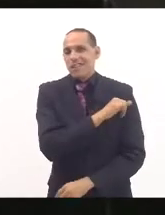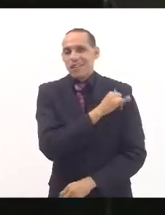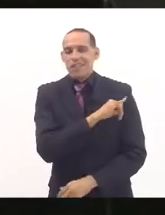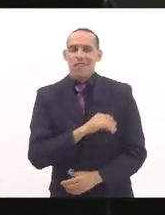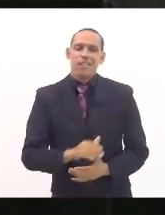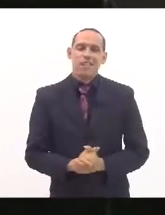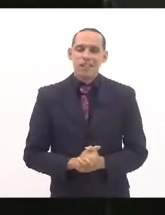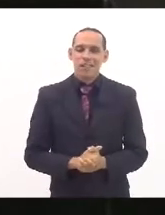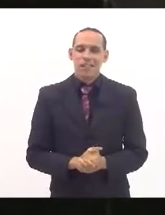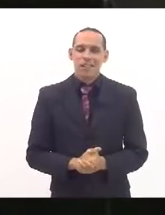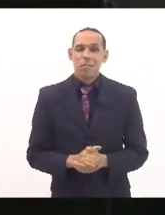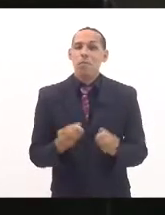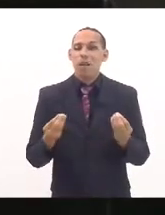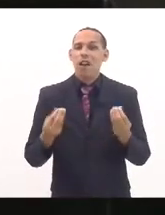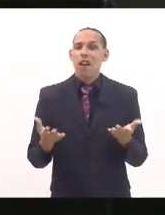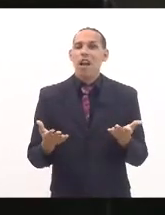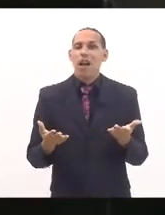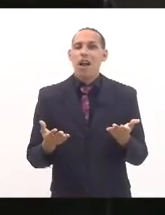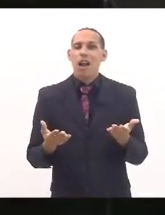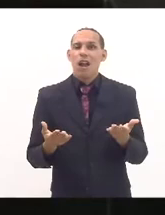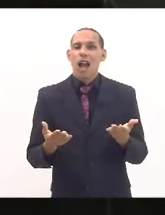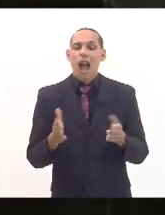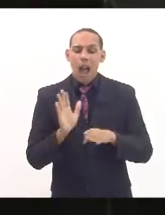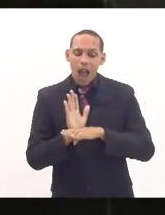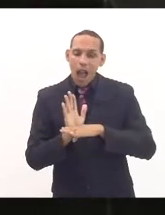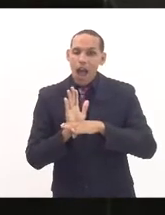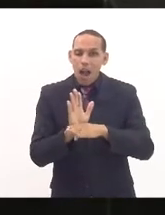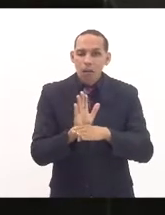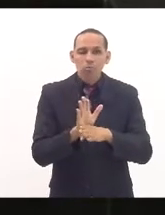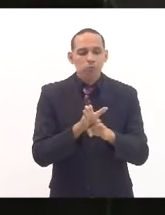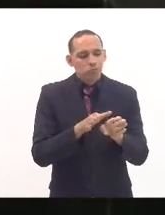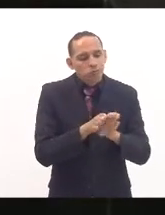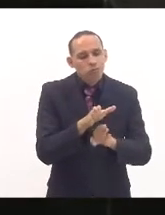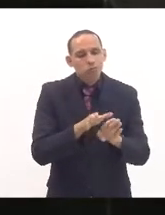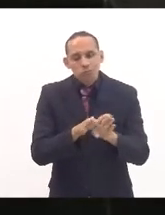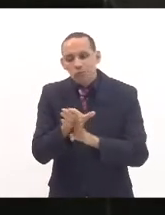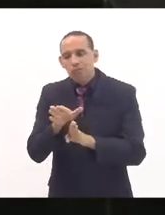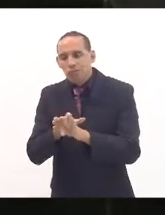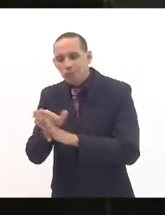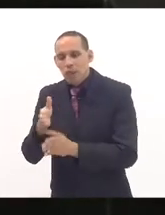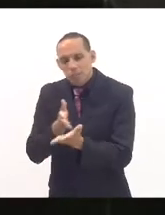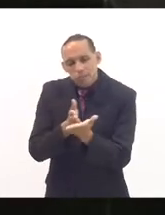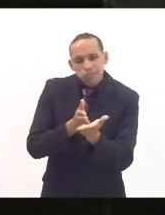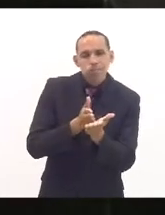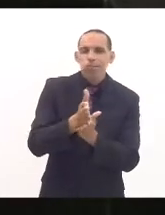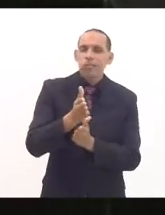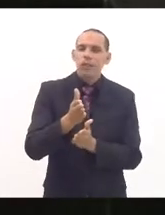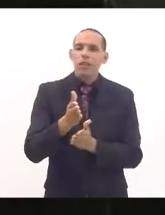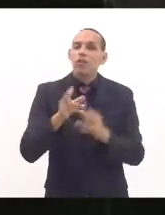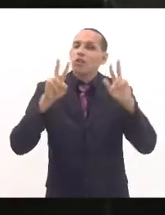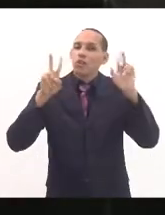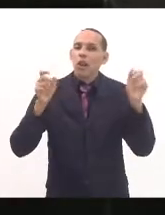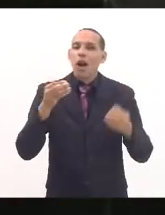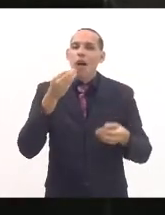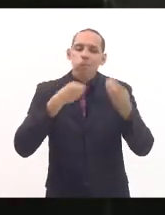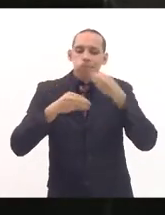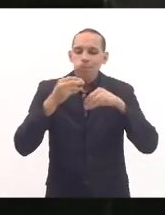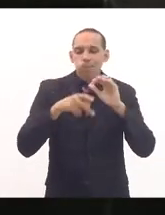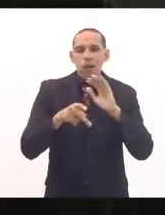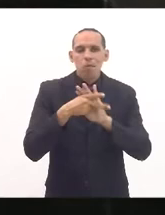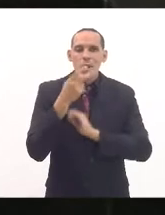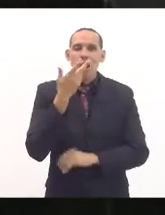Janeiro para dar uma condução correta em relação à alimentação das